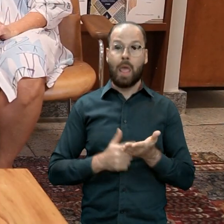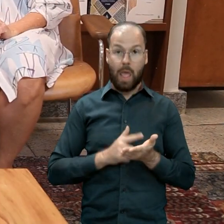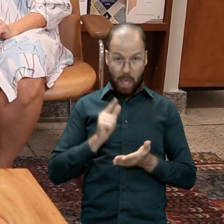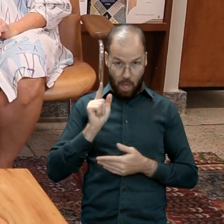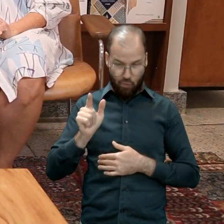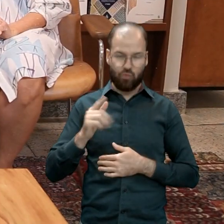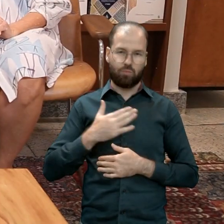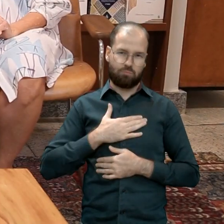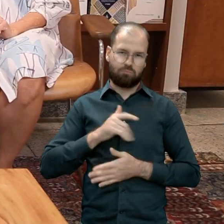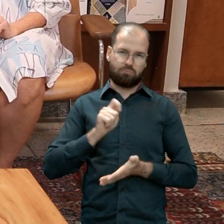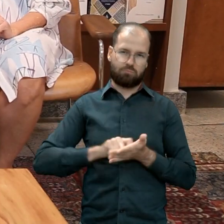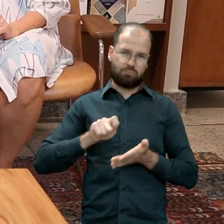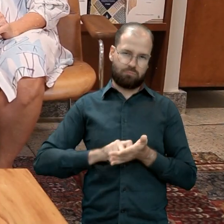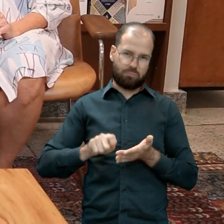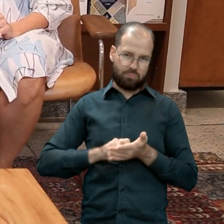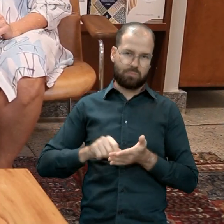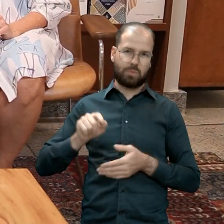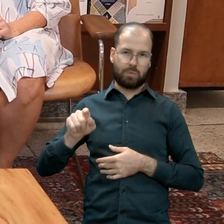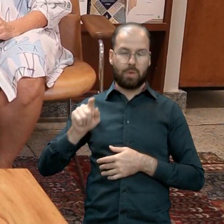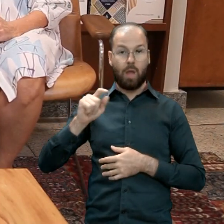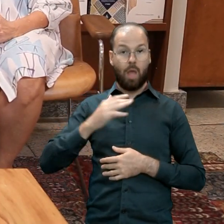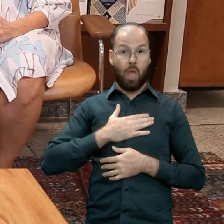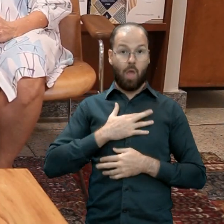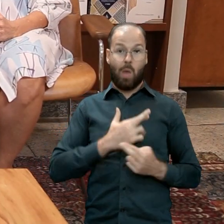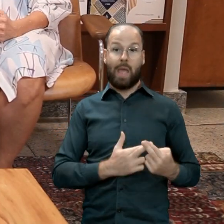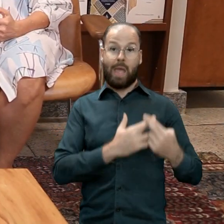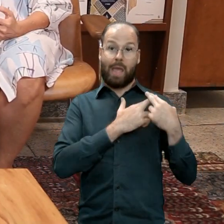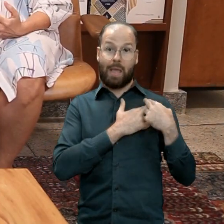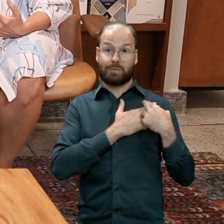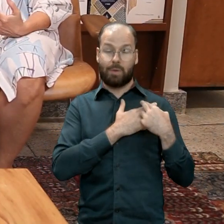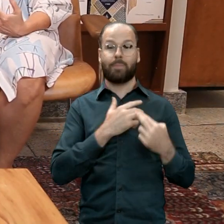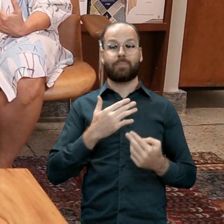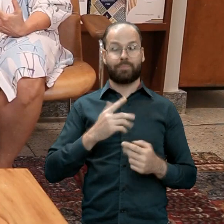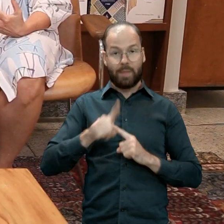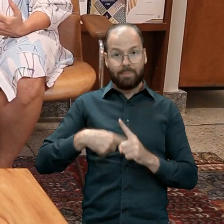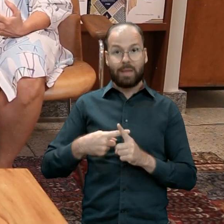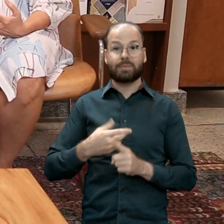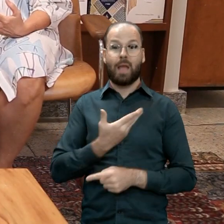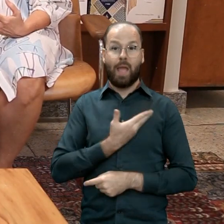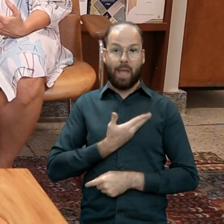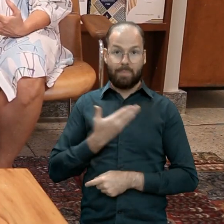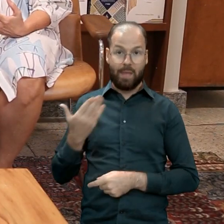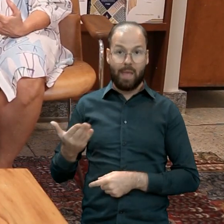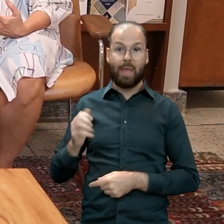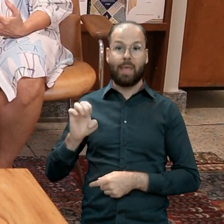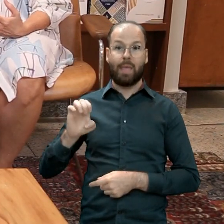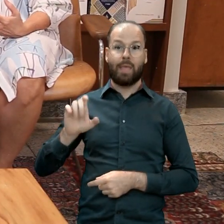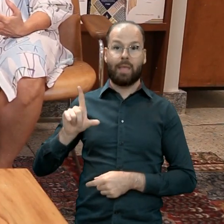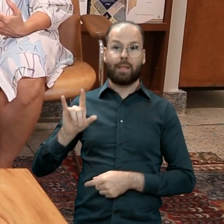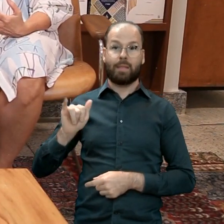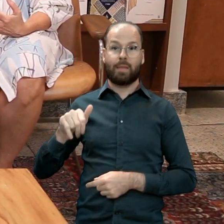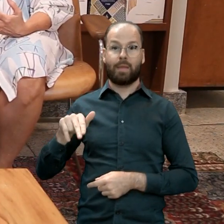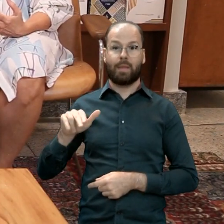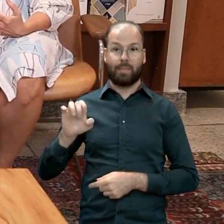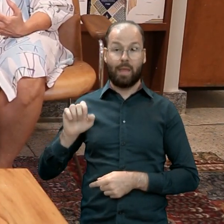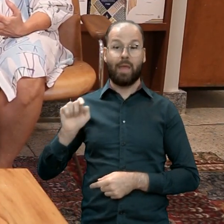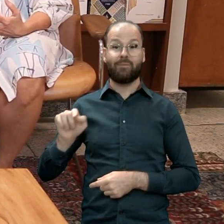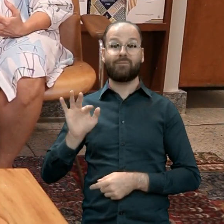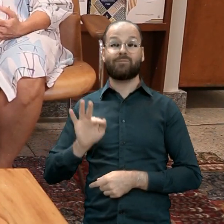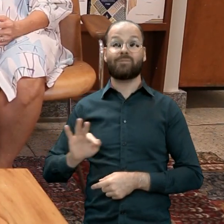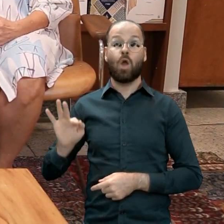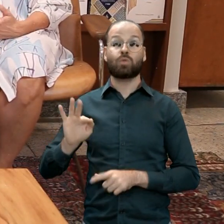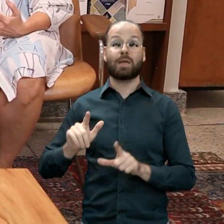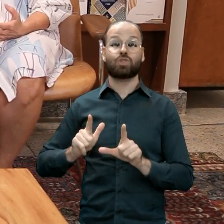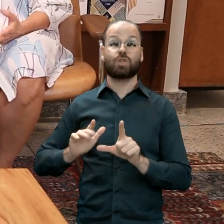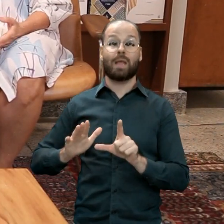Formação de Professores de Inglês, organizado por mim e pela minha colega professora Eliane Carolina de Oliveira, da Faculdade de